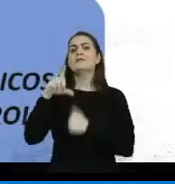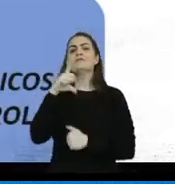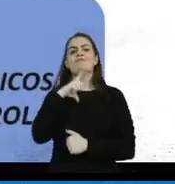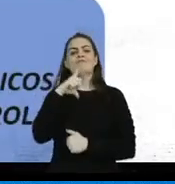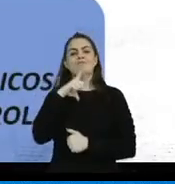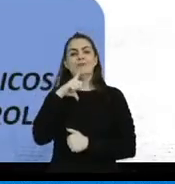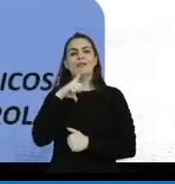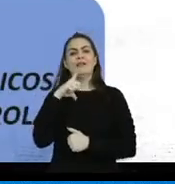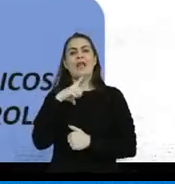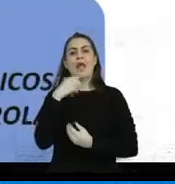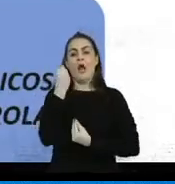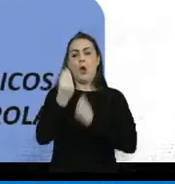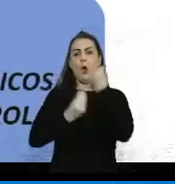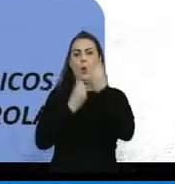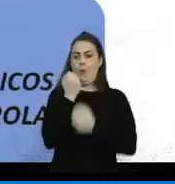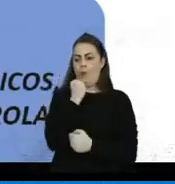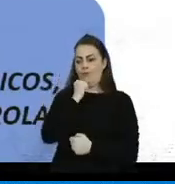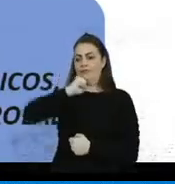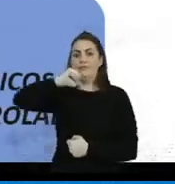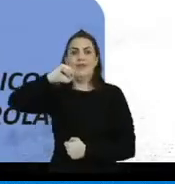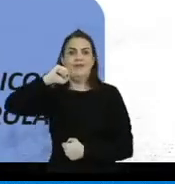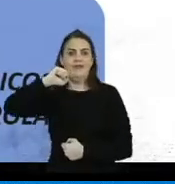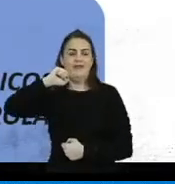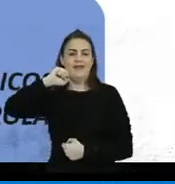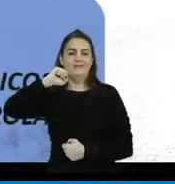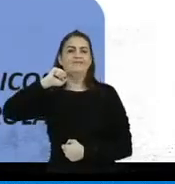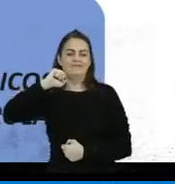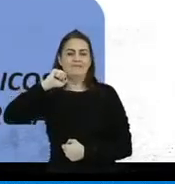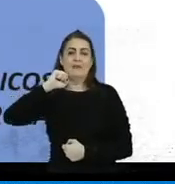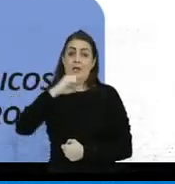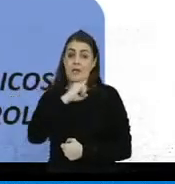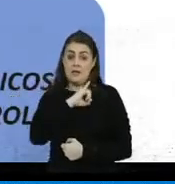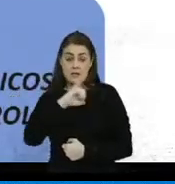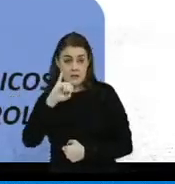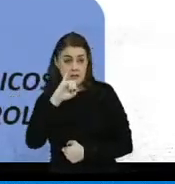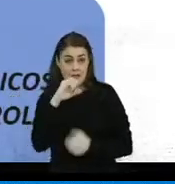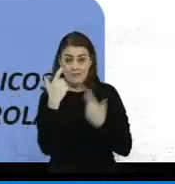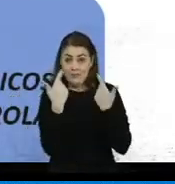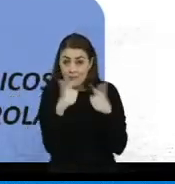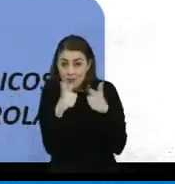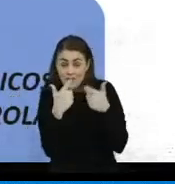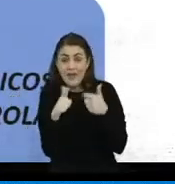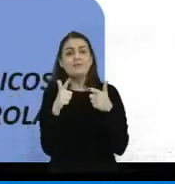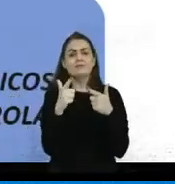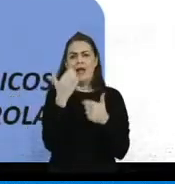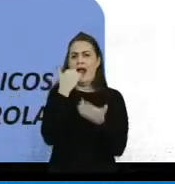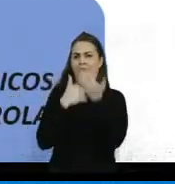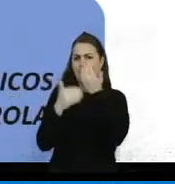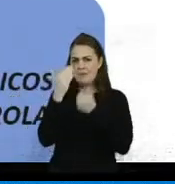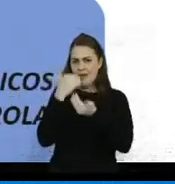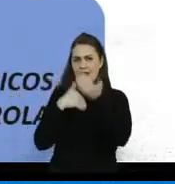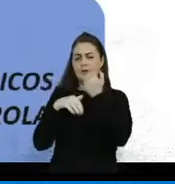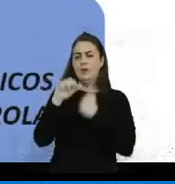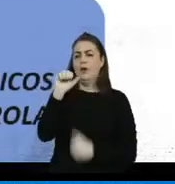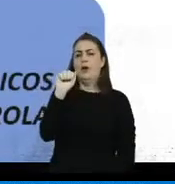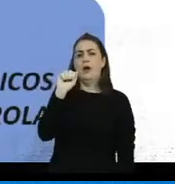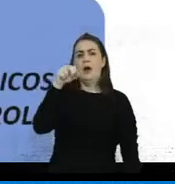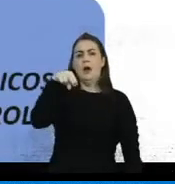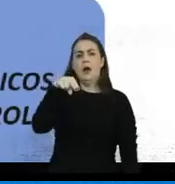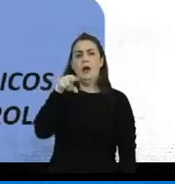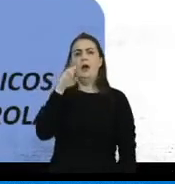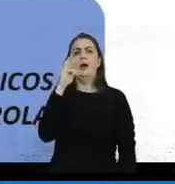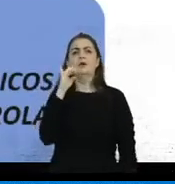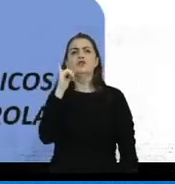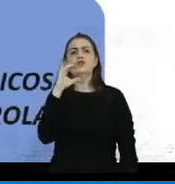eu tenho piora de dor. E aí nós temos uma riqueza incrível de alimentos antioxidantes na nossa vida, na nossa